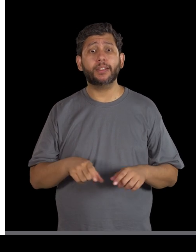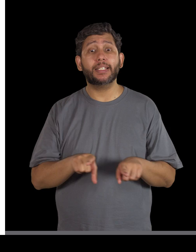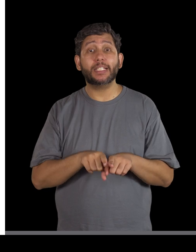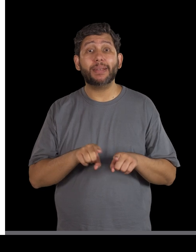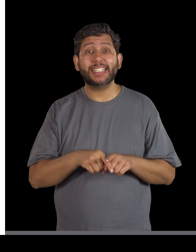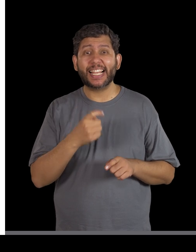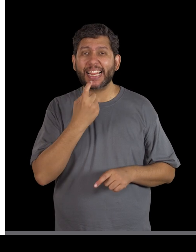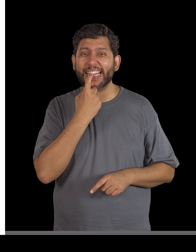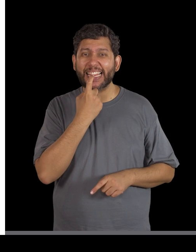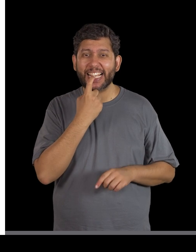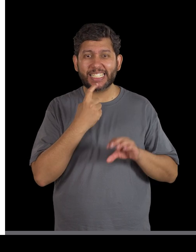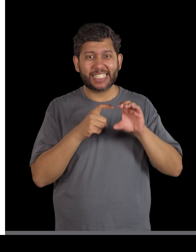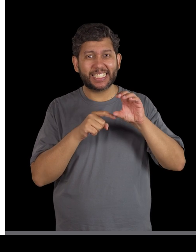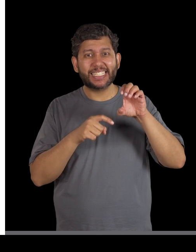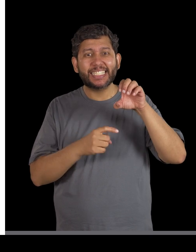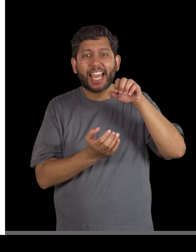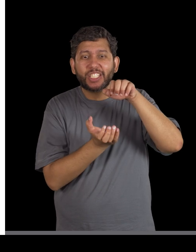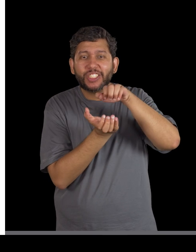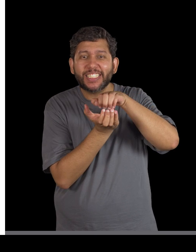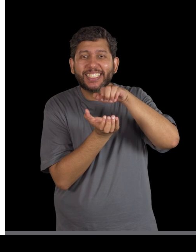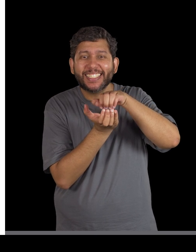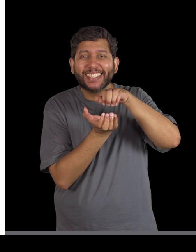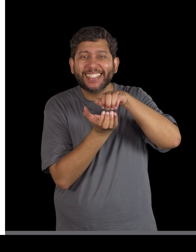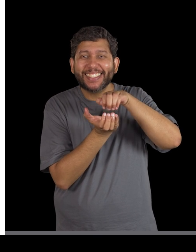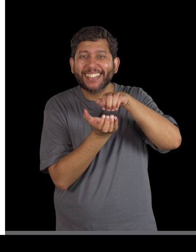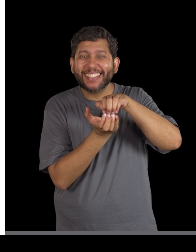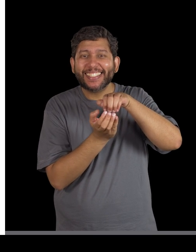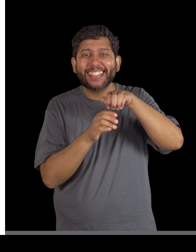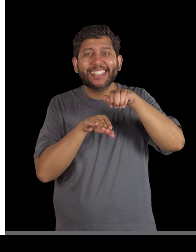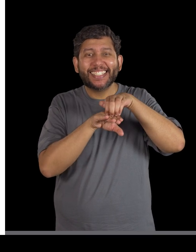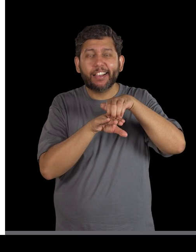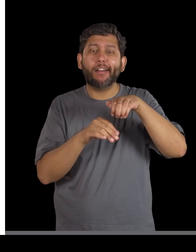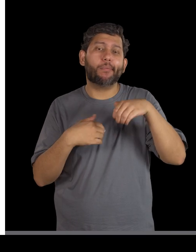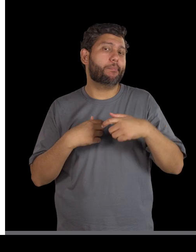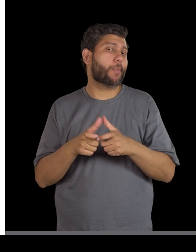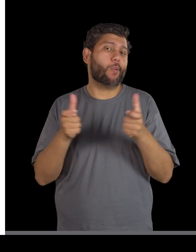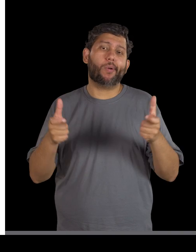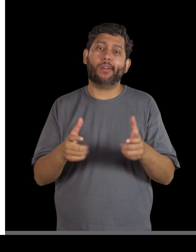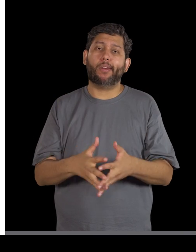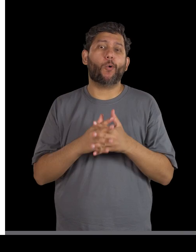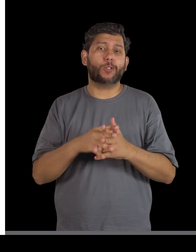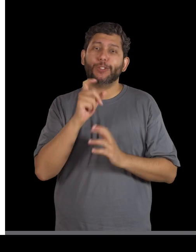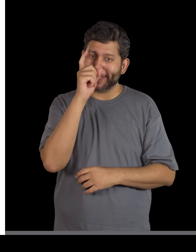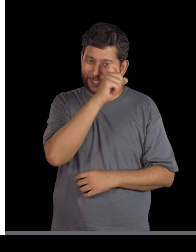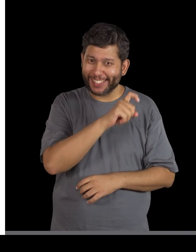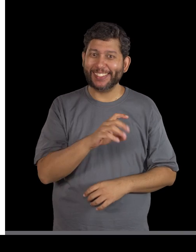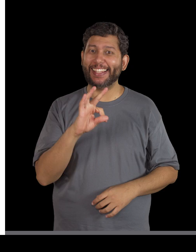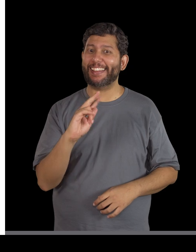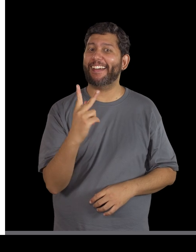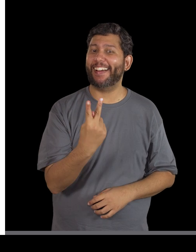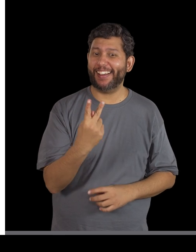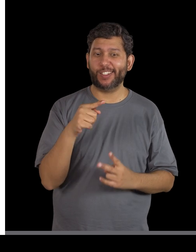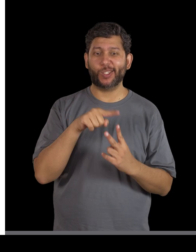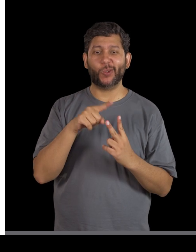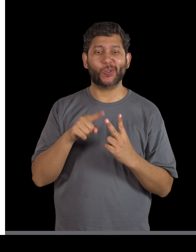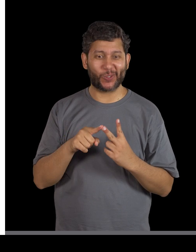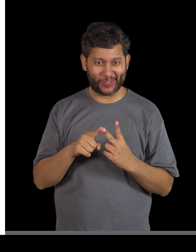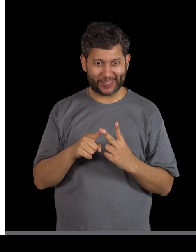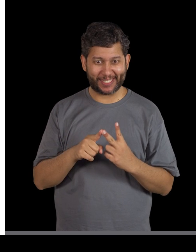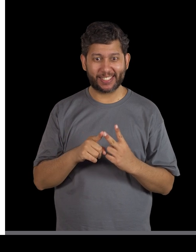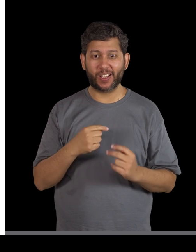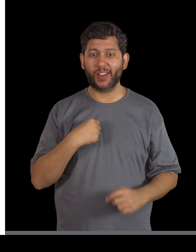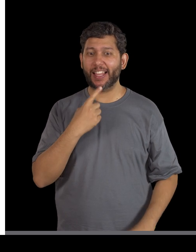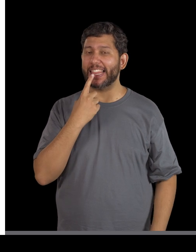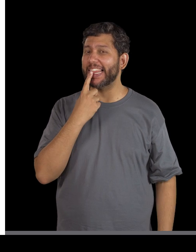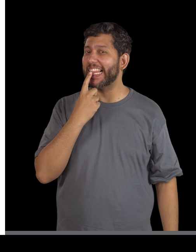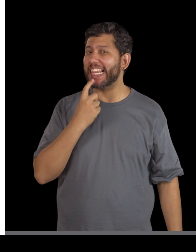tem interdental, né? Que aí são os benditos sons do TH, né? Que são dois. Então, eu tô com a minha língua